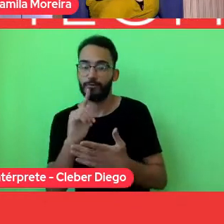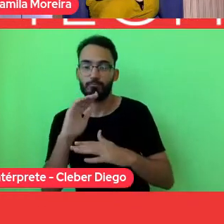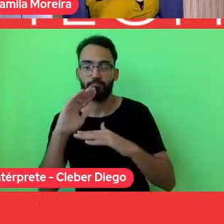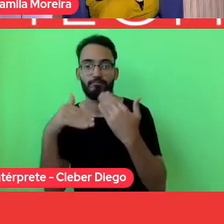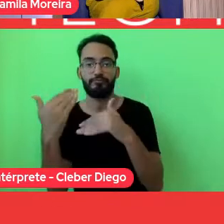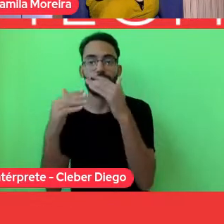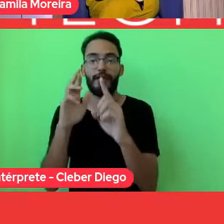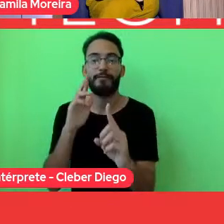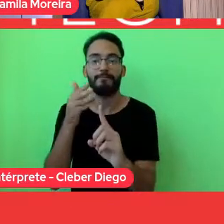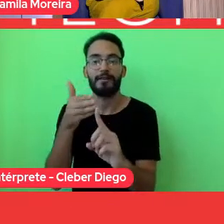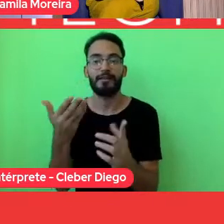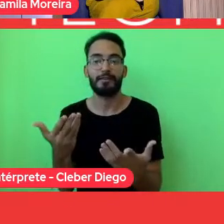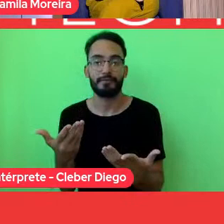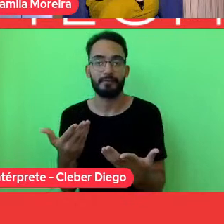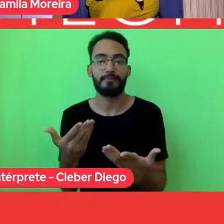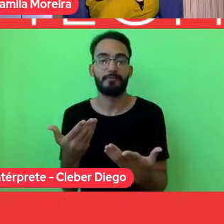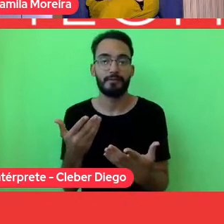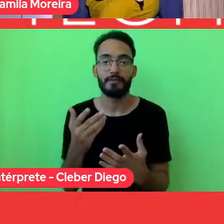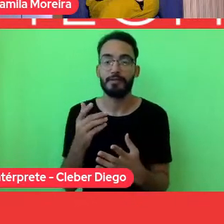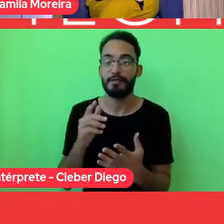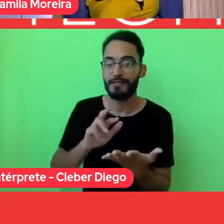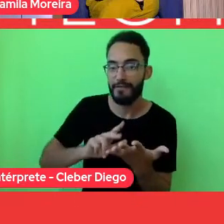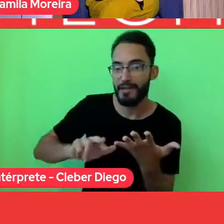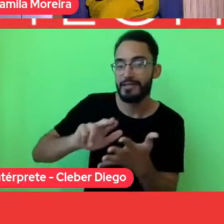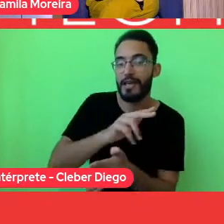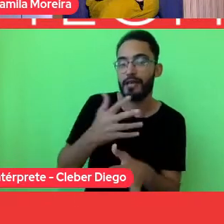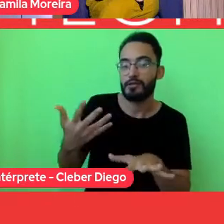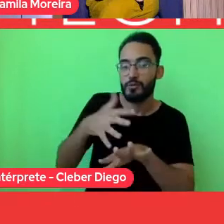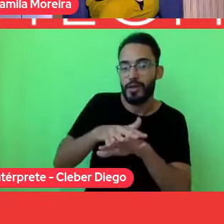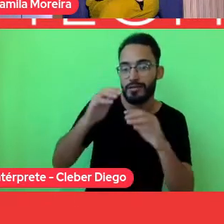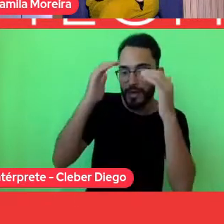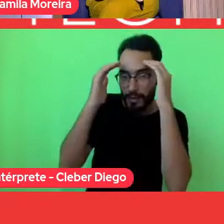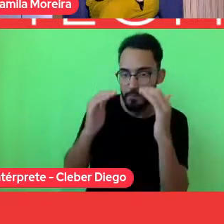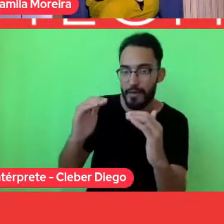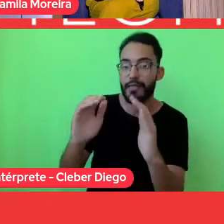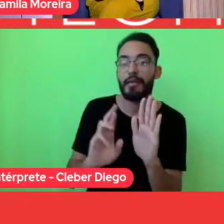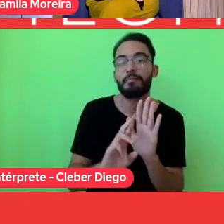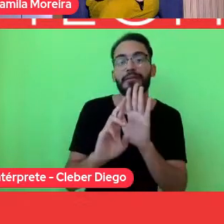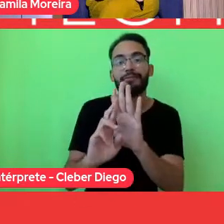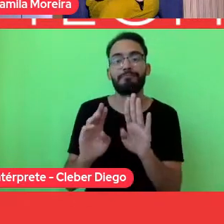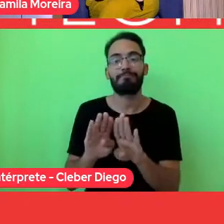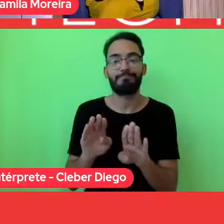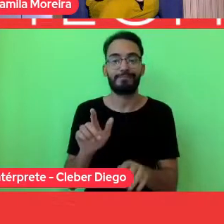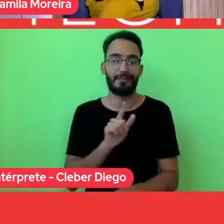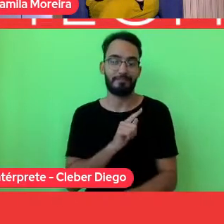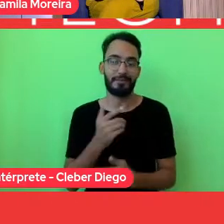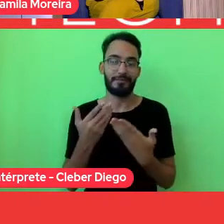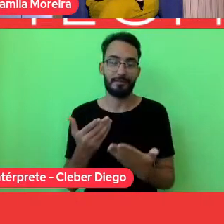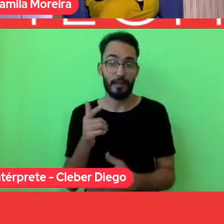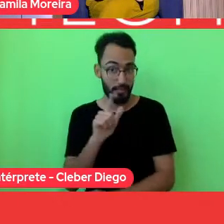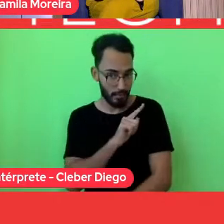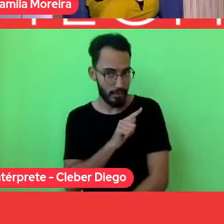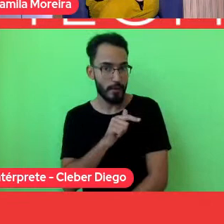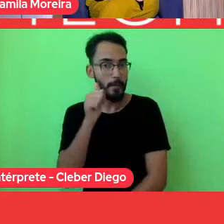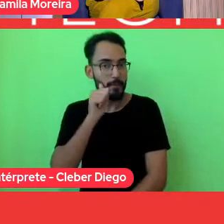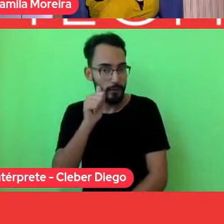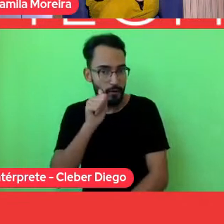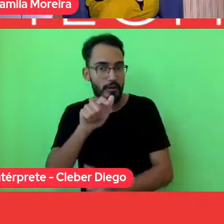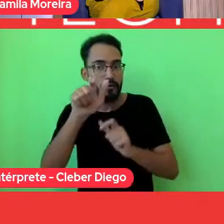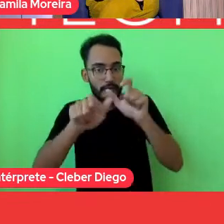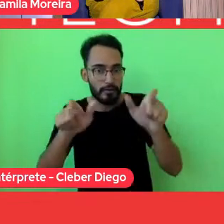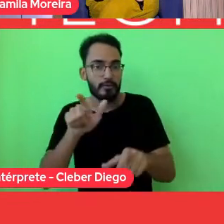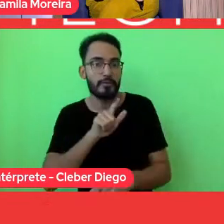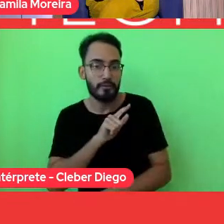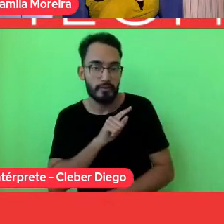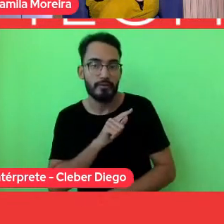uma referência de diversidade, inclusão, respeito e representatividade. Tanto é que nós temos mulheres aqui